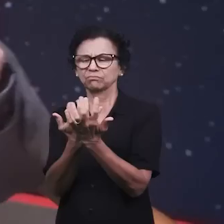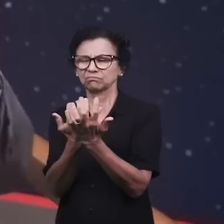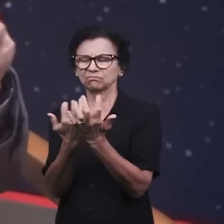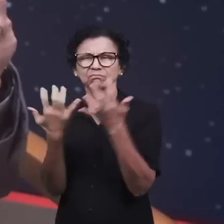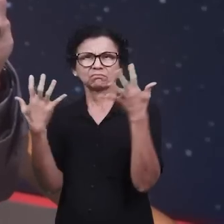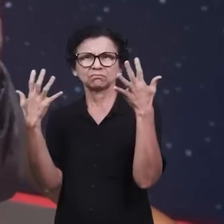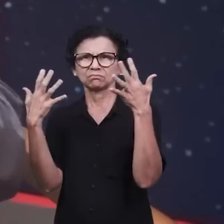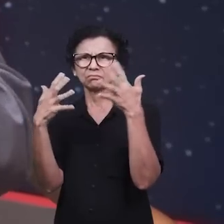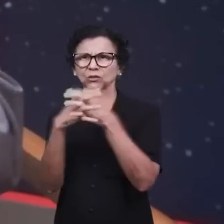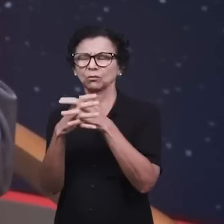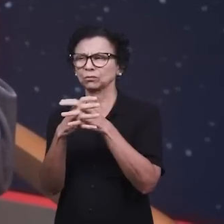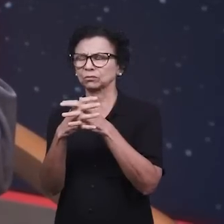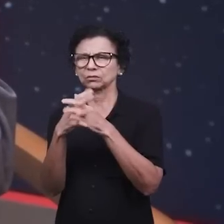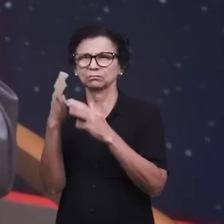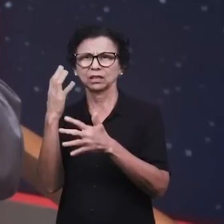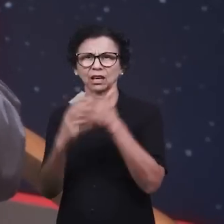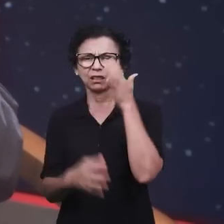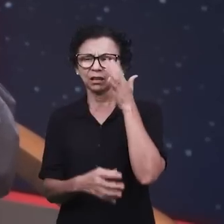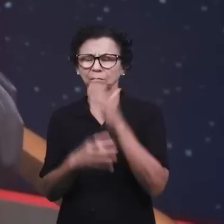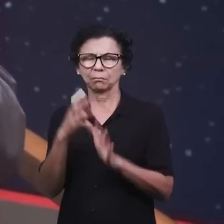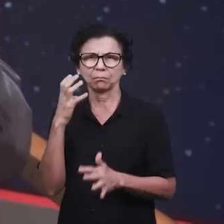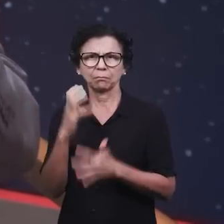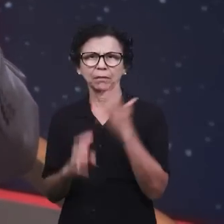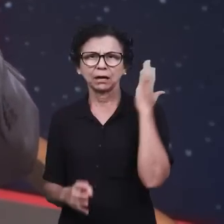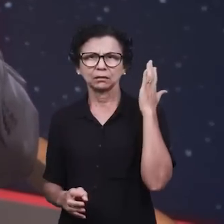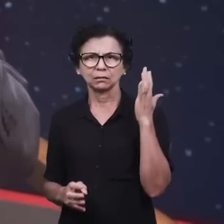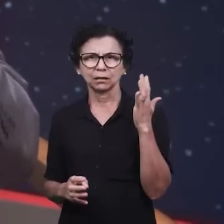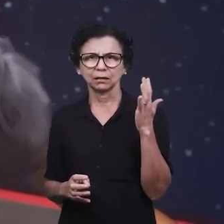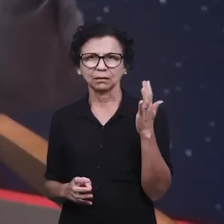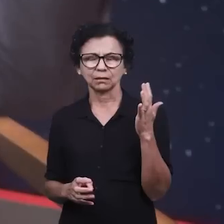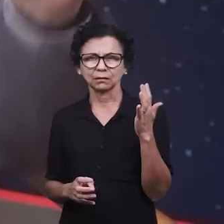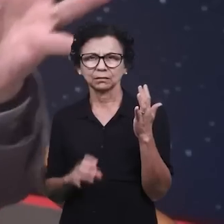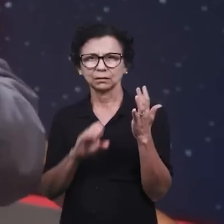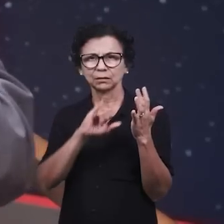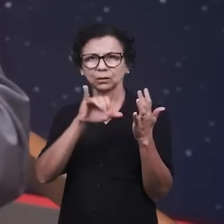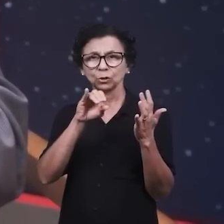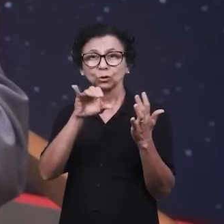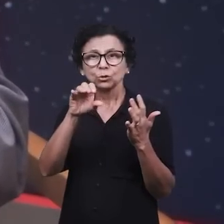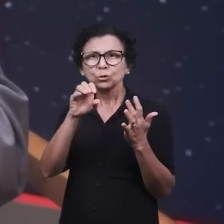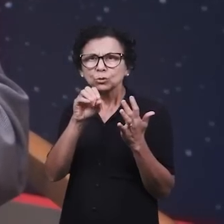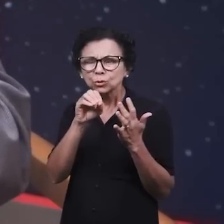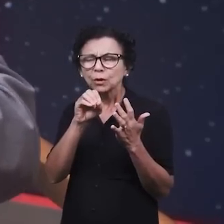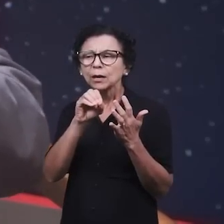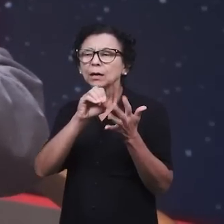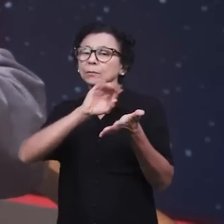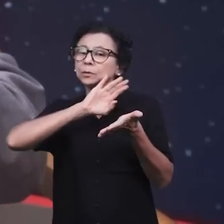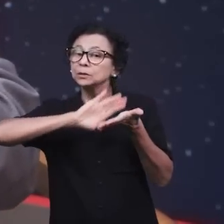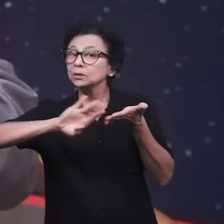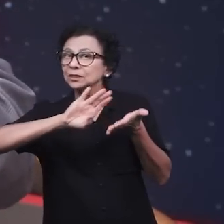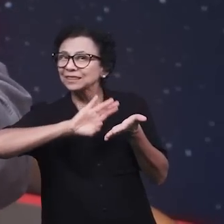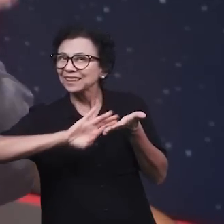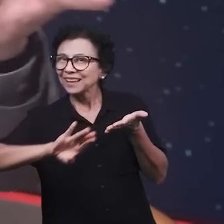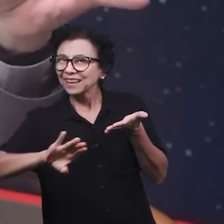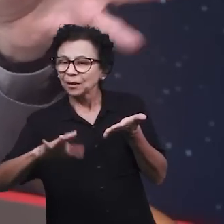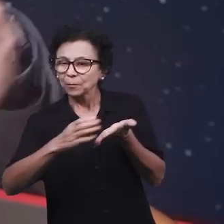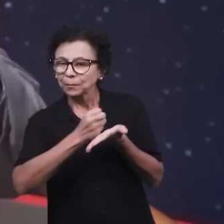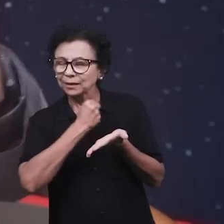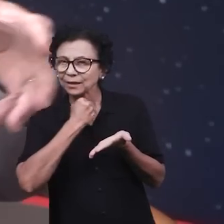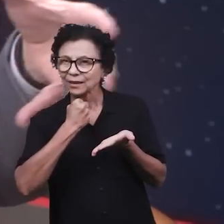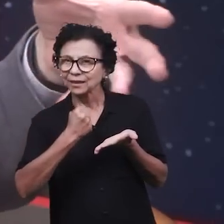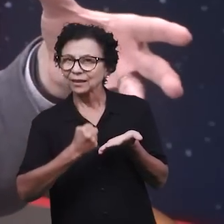que não deveria estar naquele lugar. Que ela não tem um valor nutritivo, ao contrário. Ela